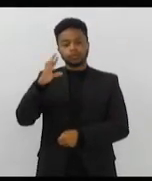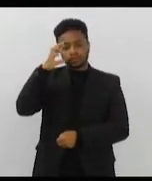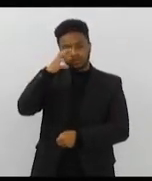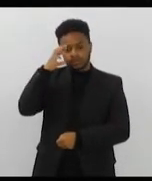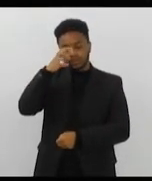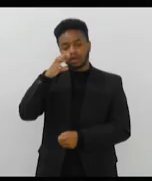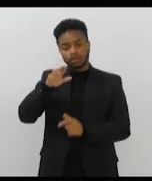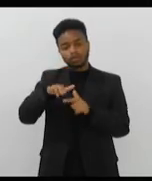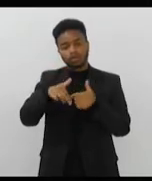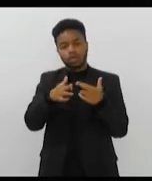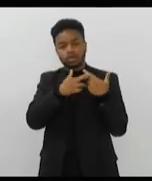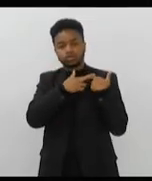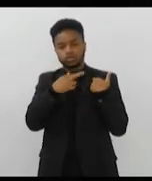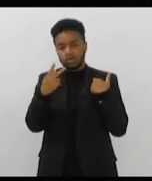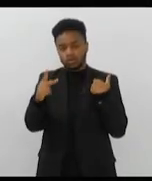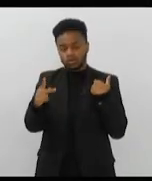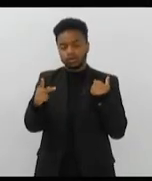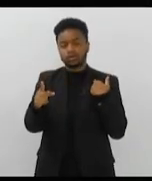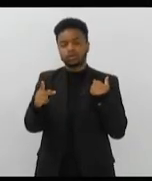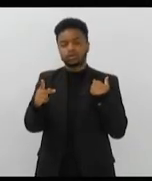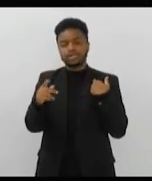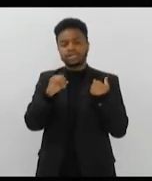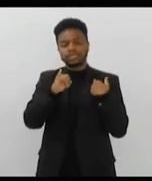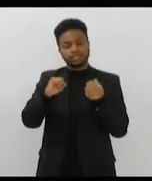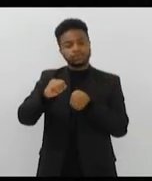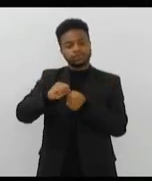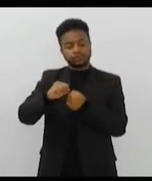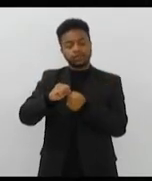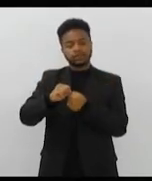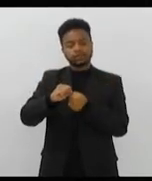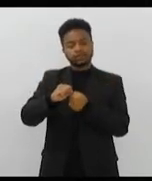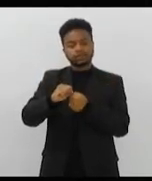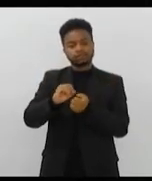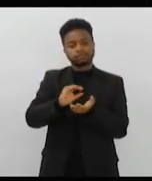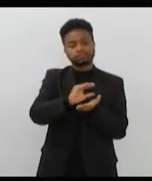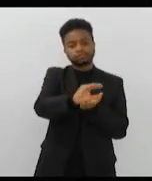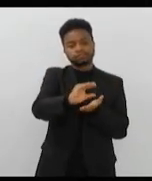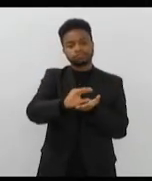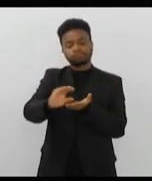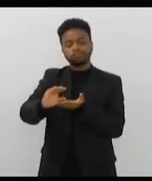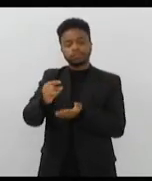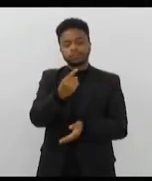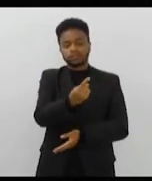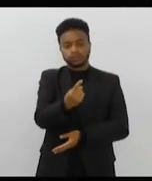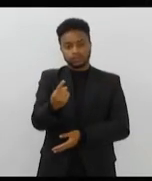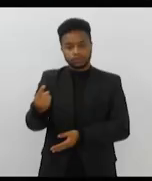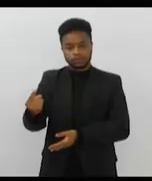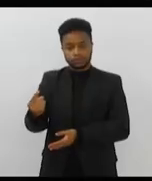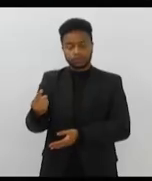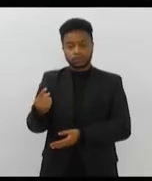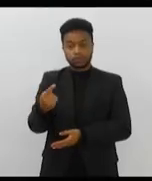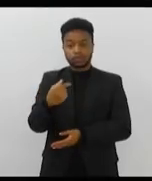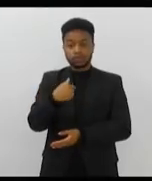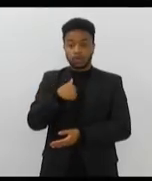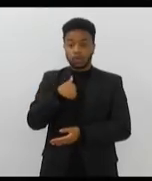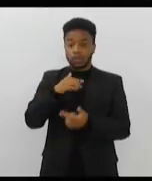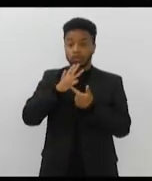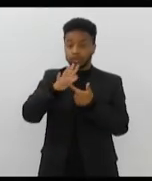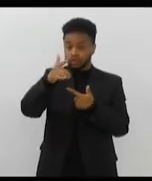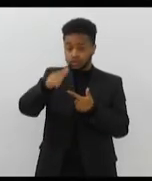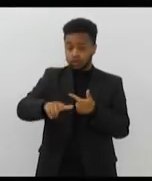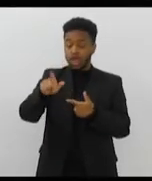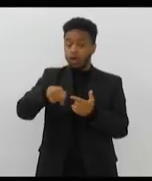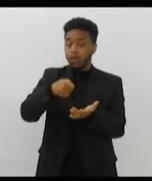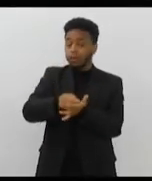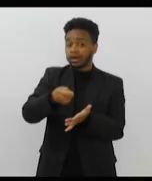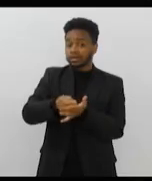sua competência, a realização das emendas individuais impositivas. Reforcei que é dever do